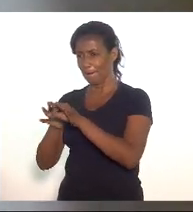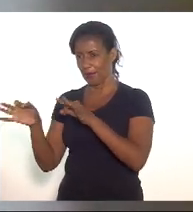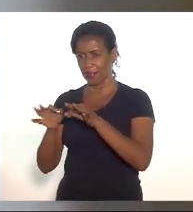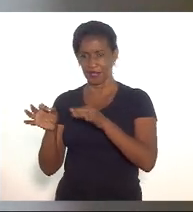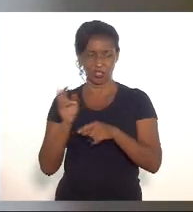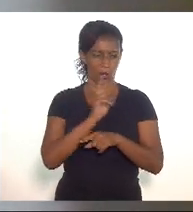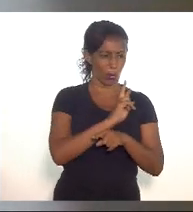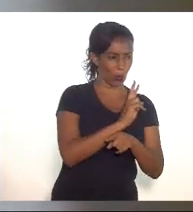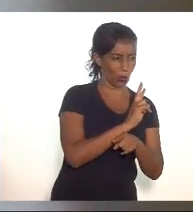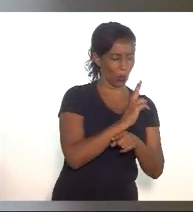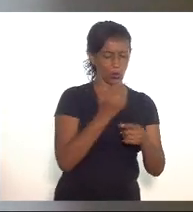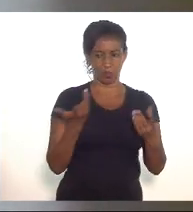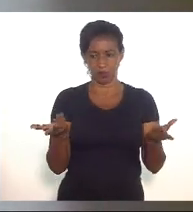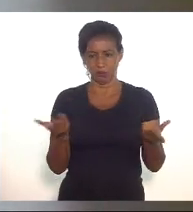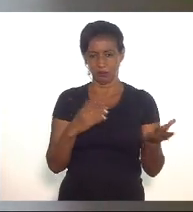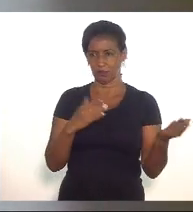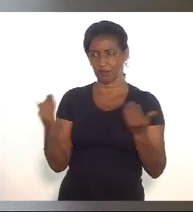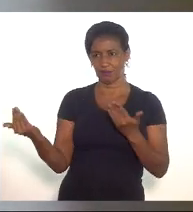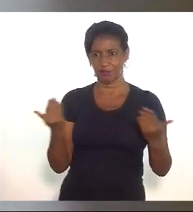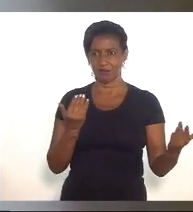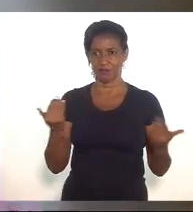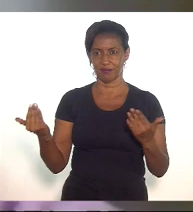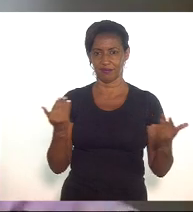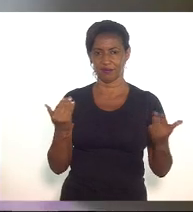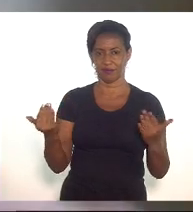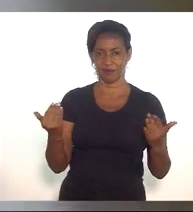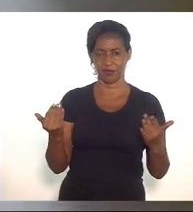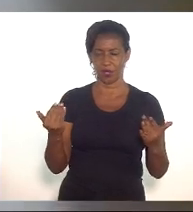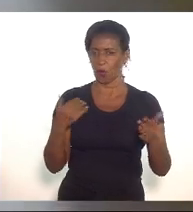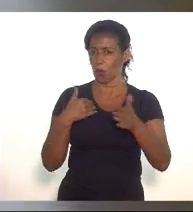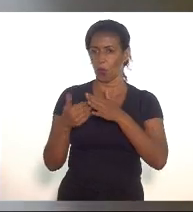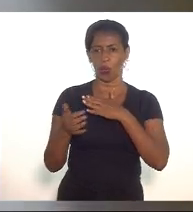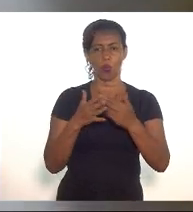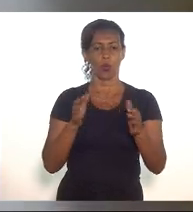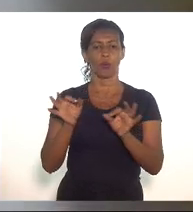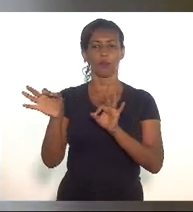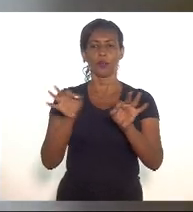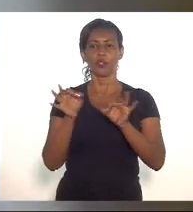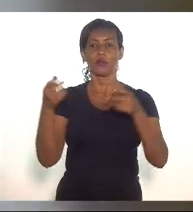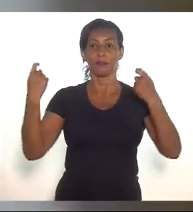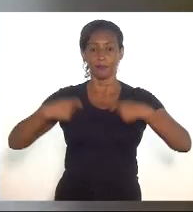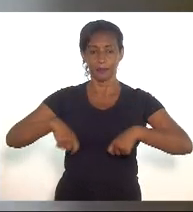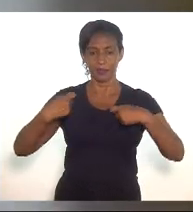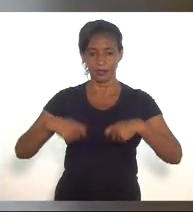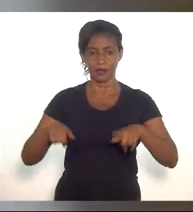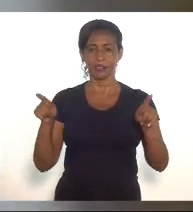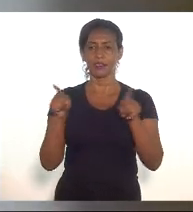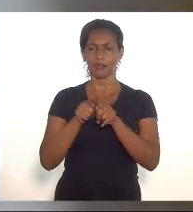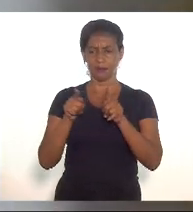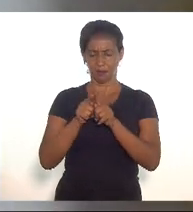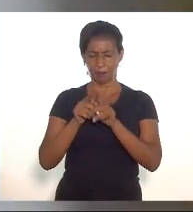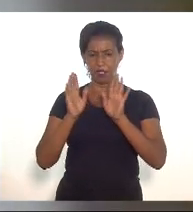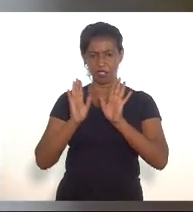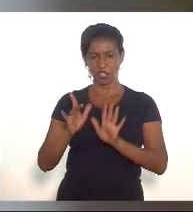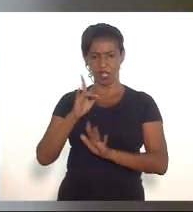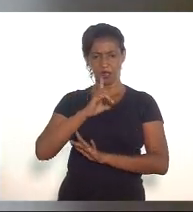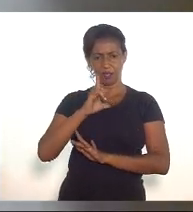Um plano estratégico de desenvolvimento econômico e social, ou como qualquer plano, precisa também já pressupor os instrumentos